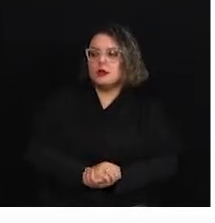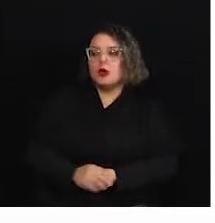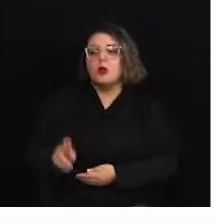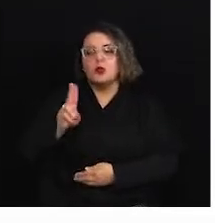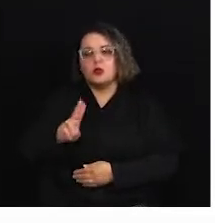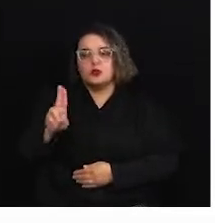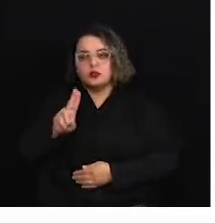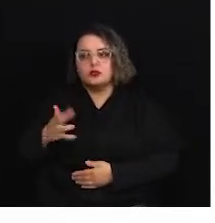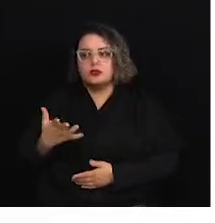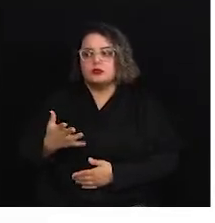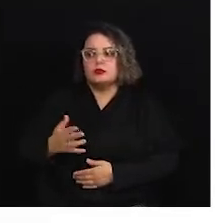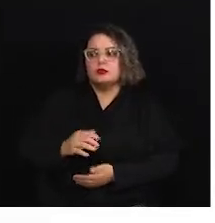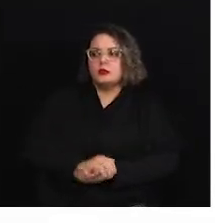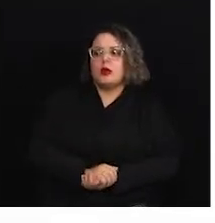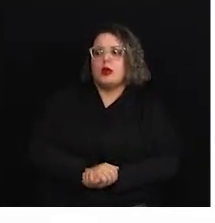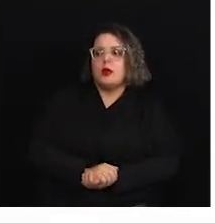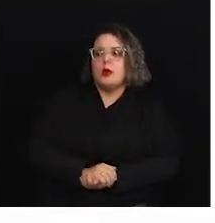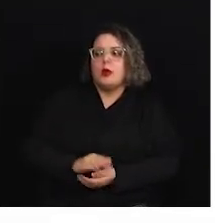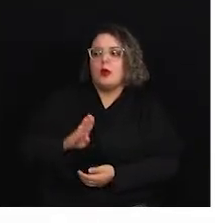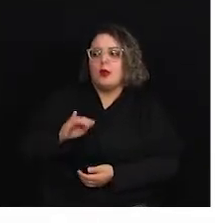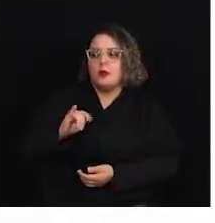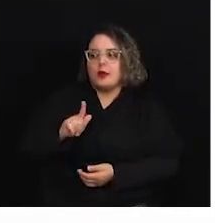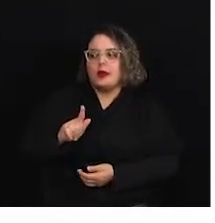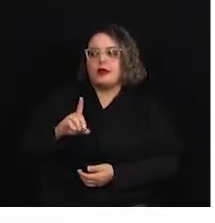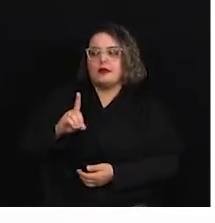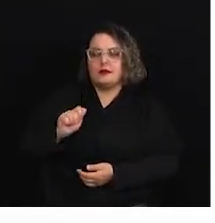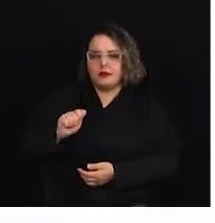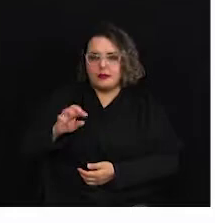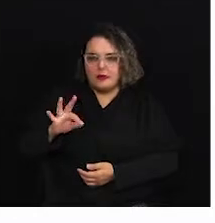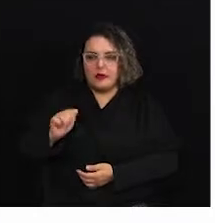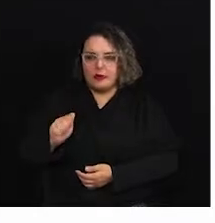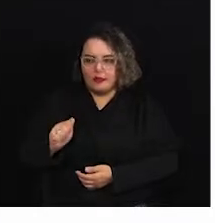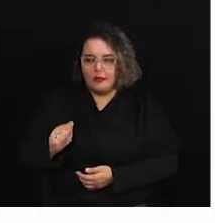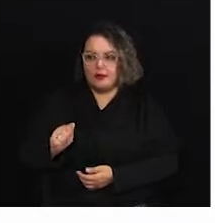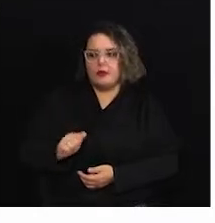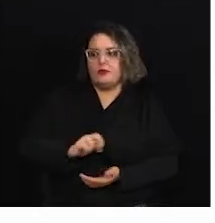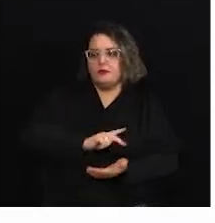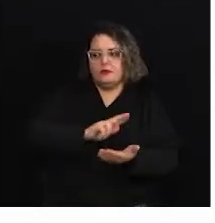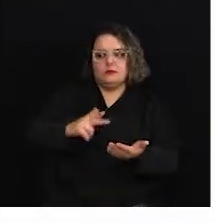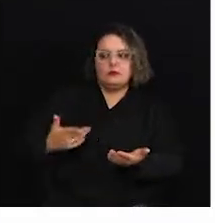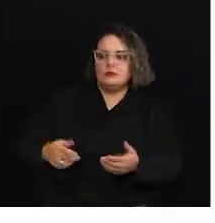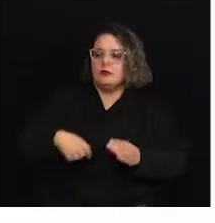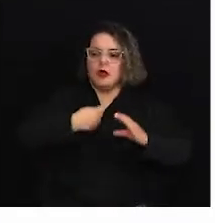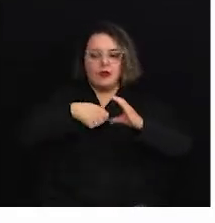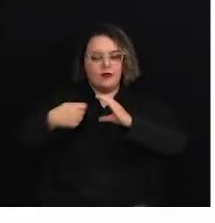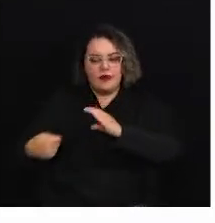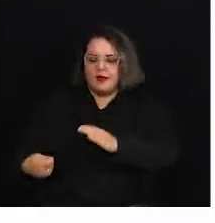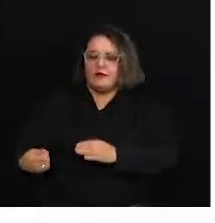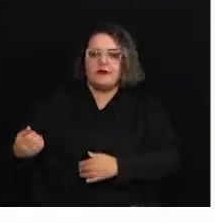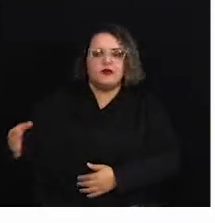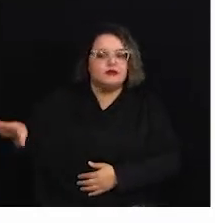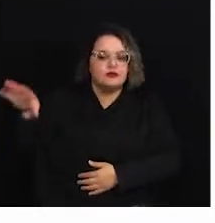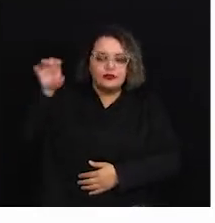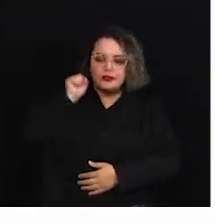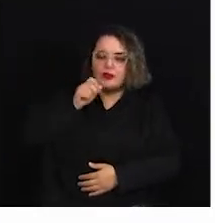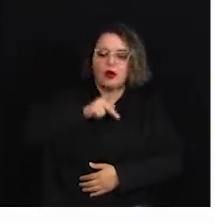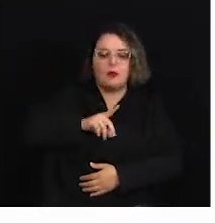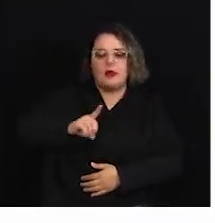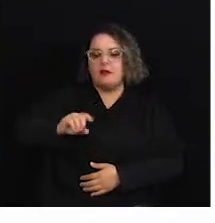ele utiliza o Big Data para conseguir indexar informações diferentes como vídeo, áudio,